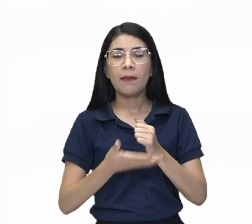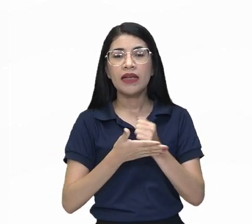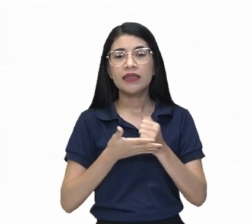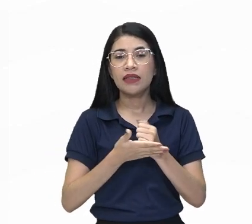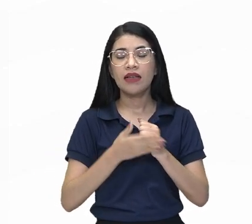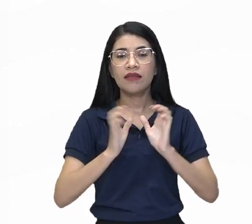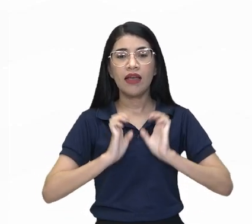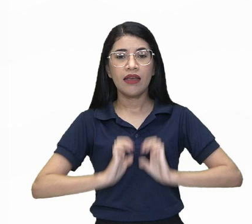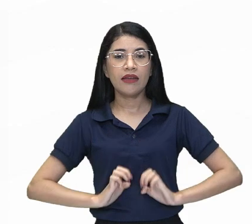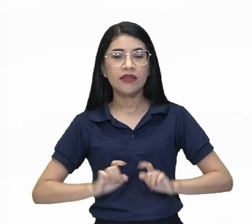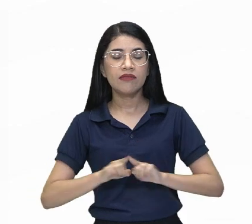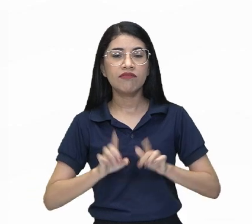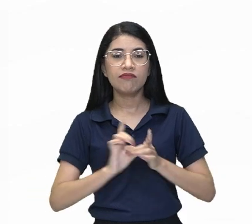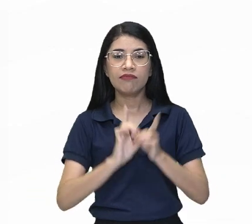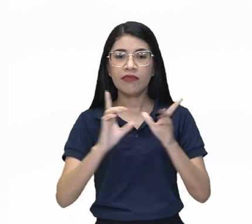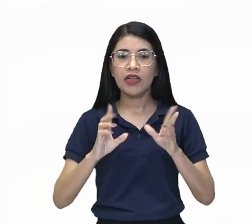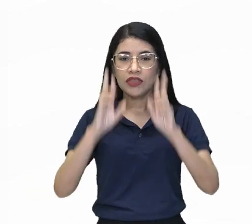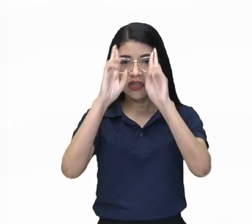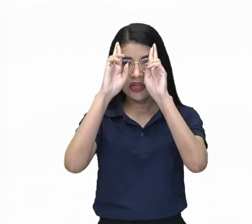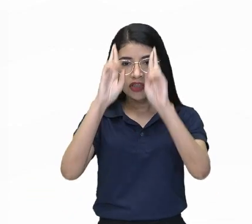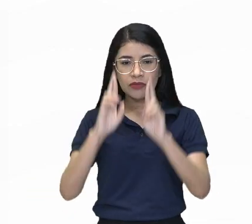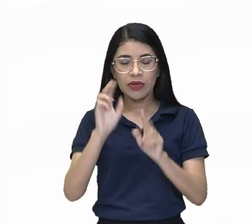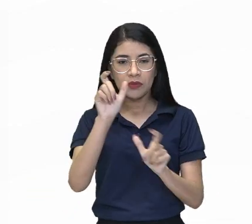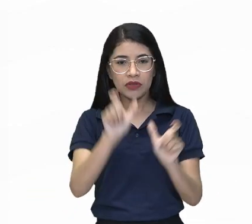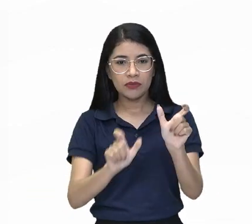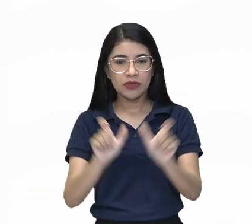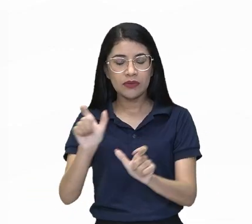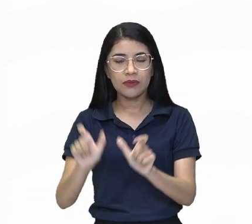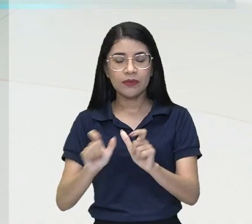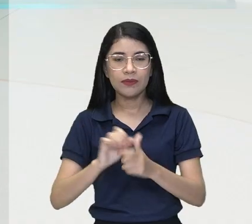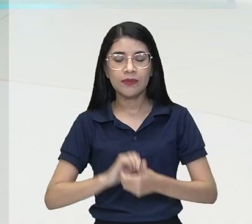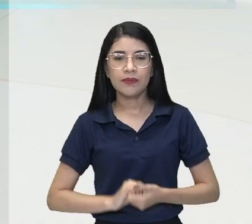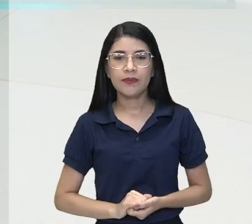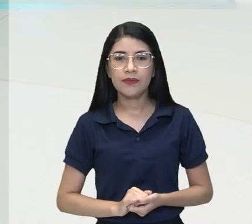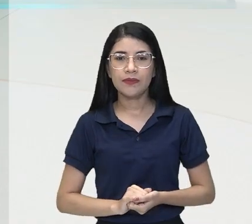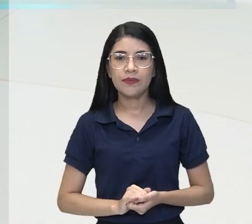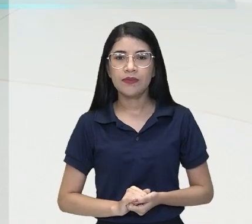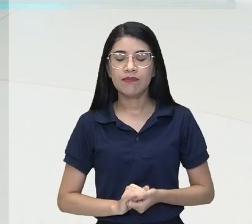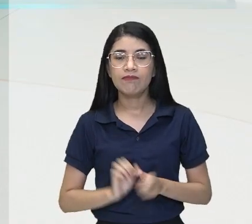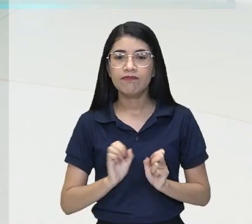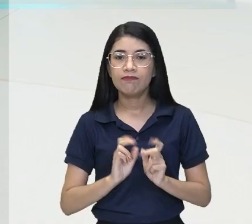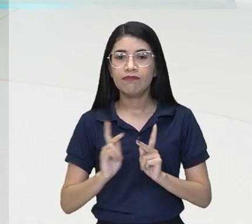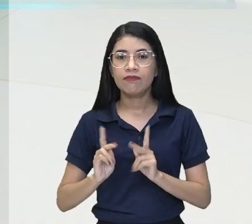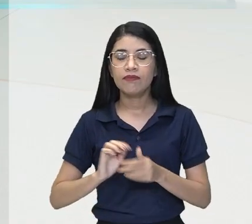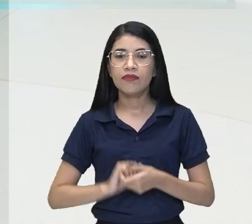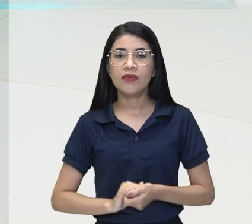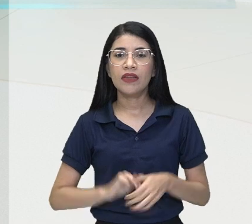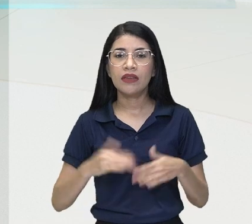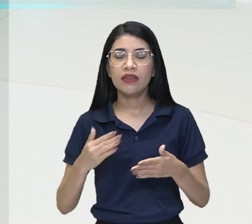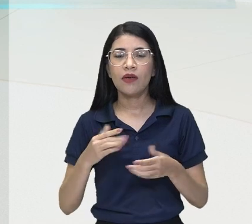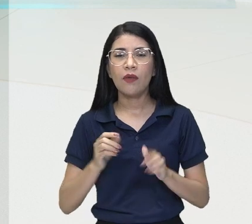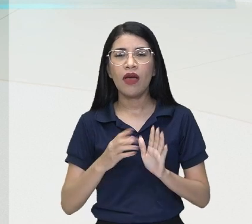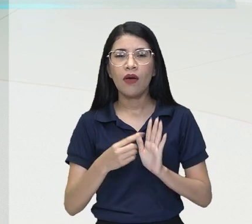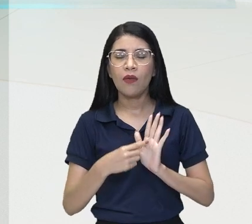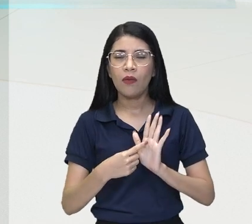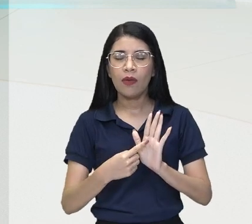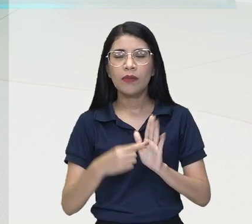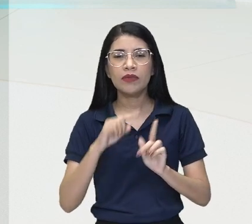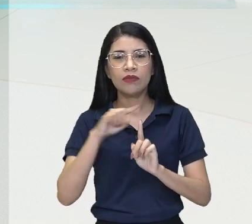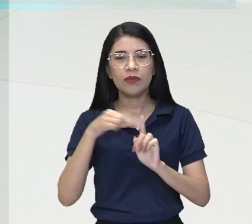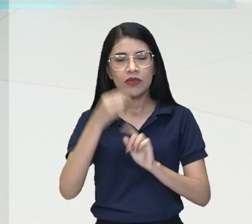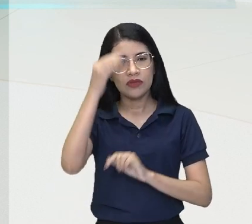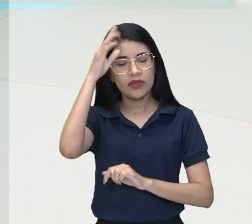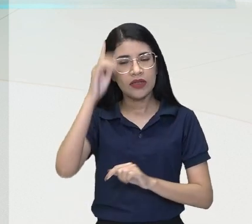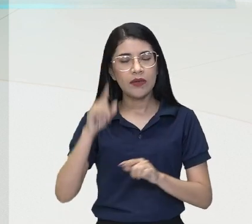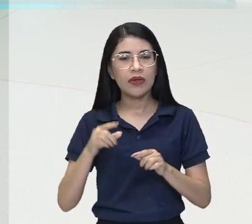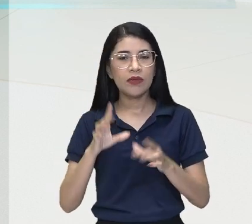ética, democrática e de respeito ao sujeito. Certo? Então, esse aí é o nosso objeto de